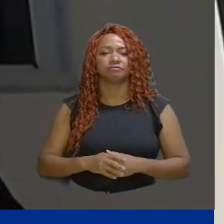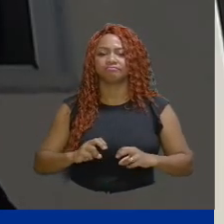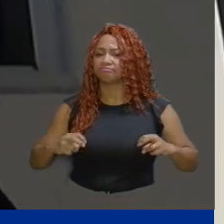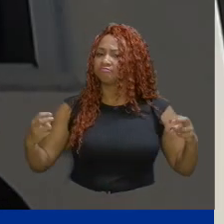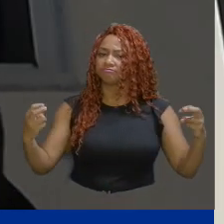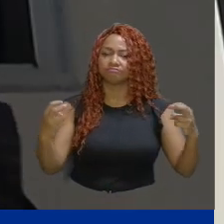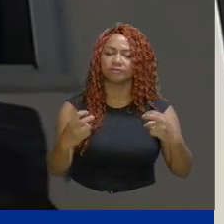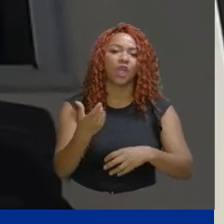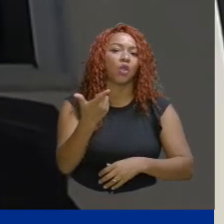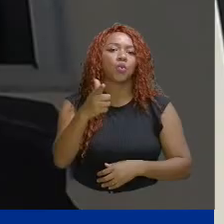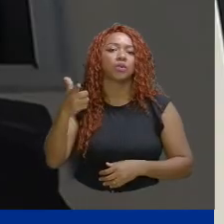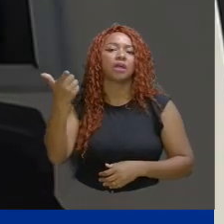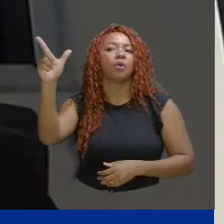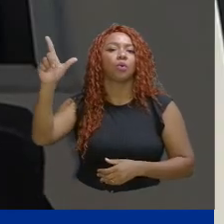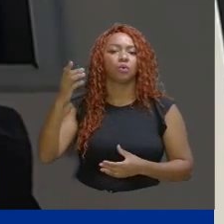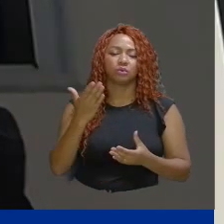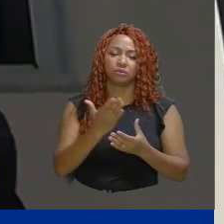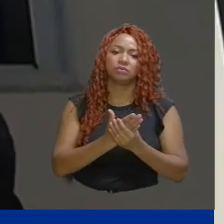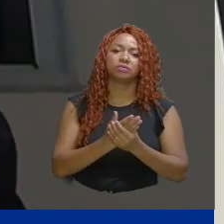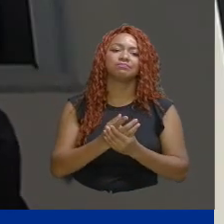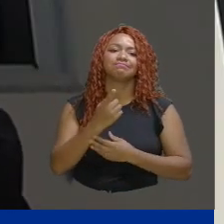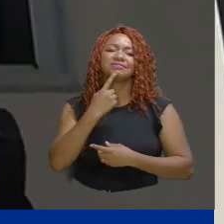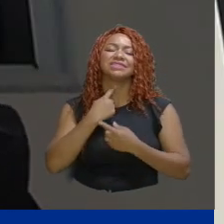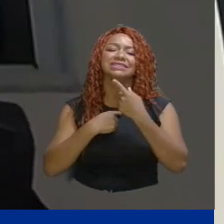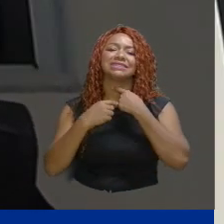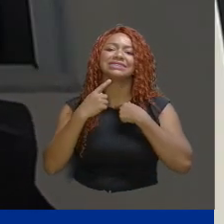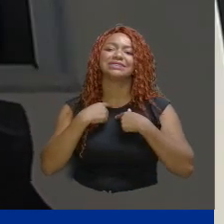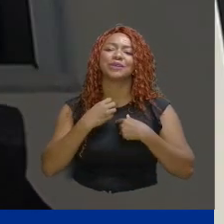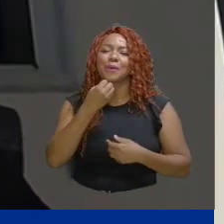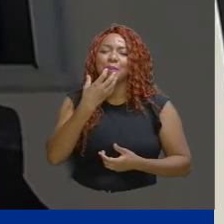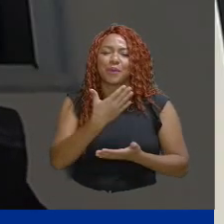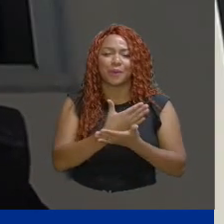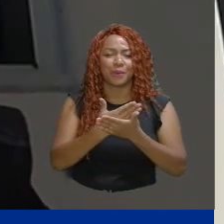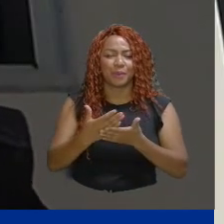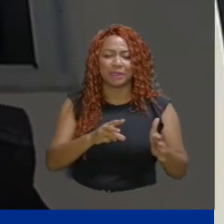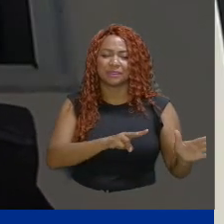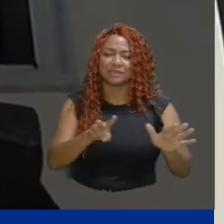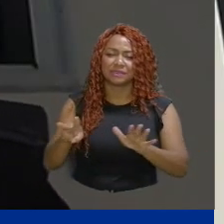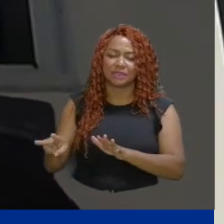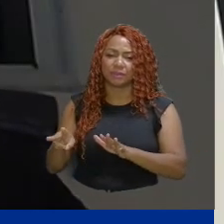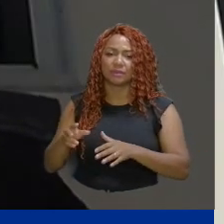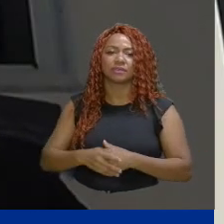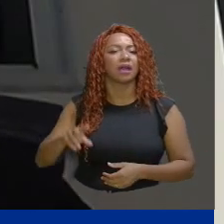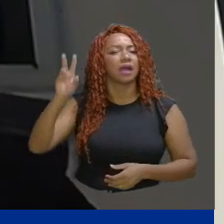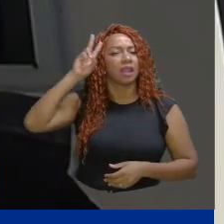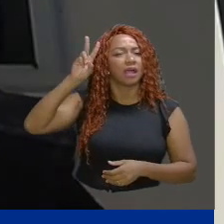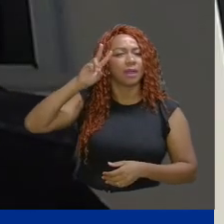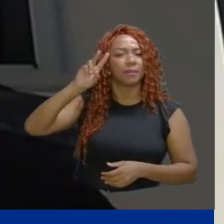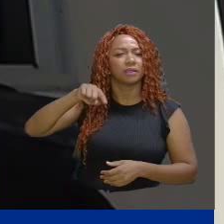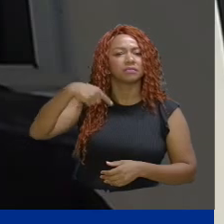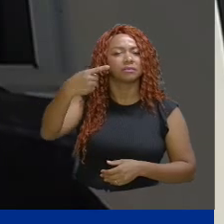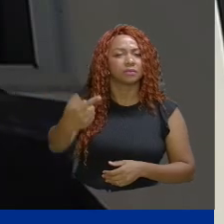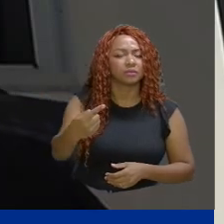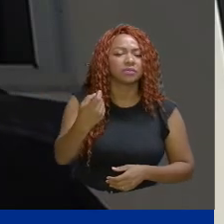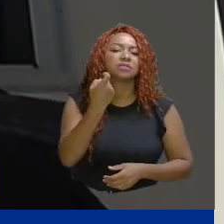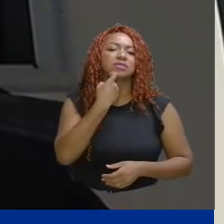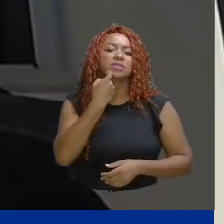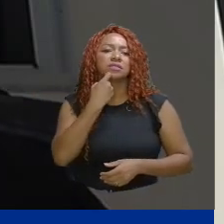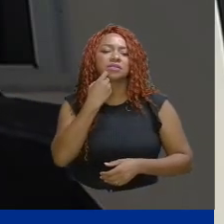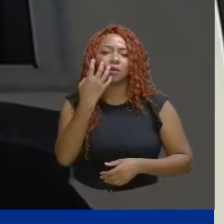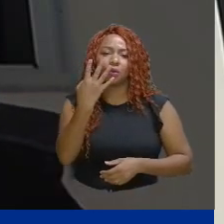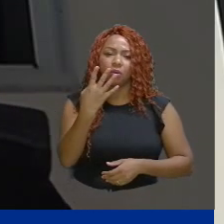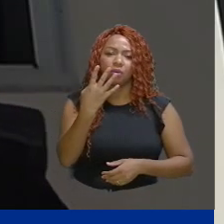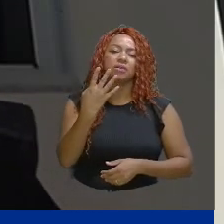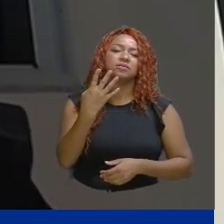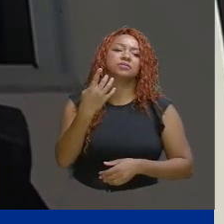E ambiente virtual, desembargador João Lage. Eu desejo um bom início de semana a todos. Lembrando que a nossa próxima sessão é na sexta-feira, às 4